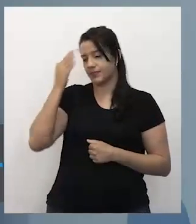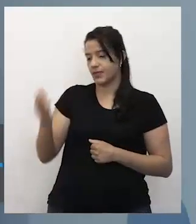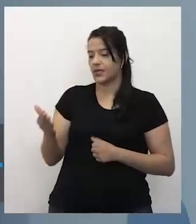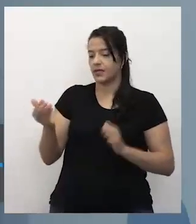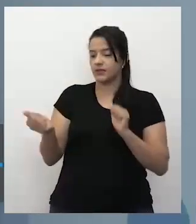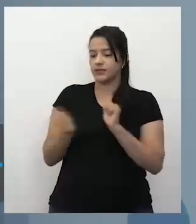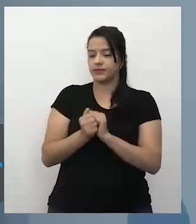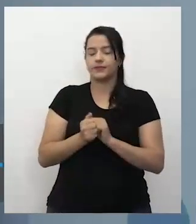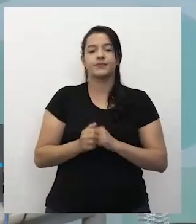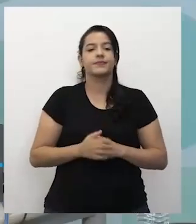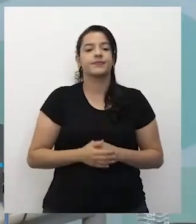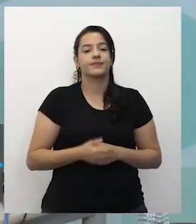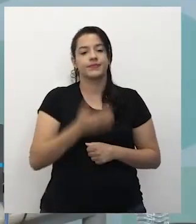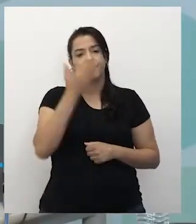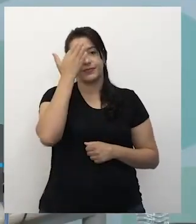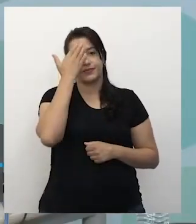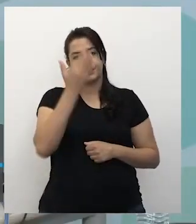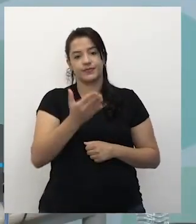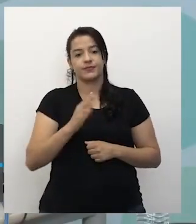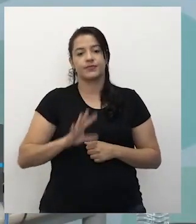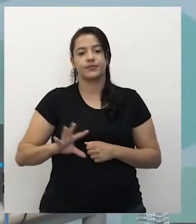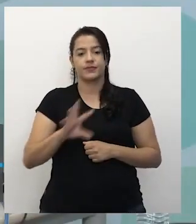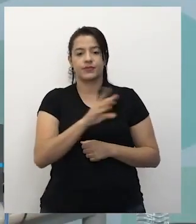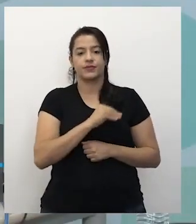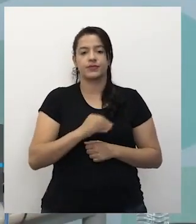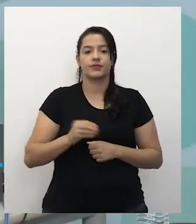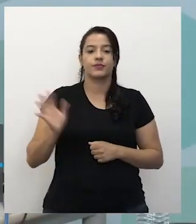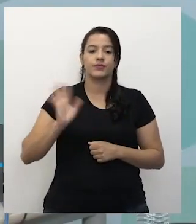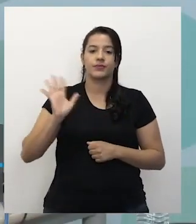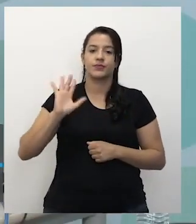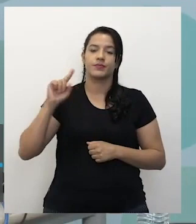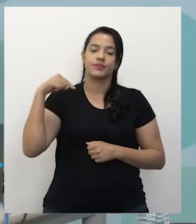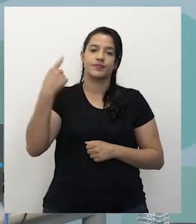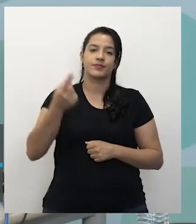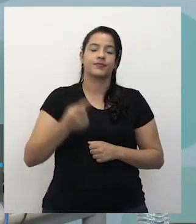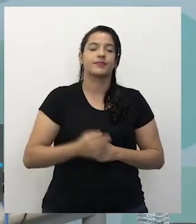João. Thank you, Ed, for inviting me, and we'll be back next week,